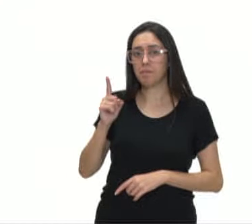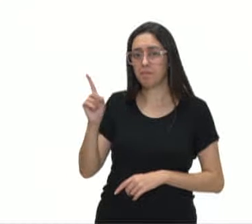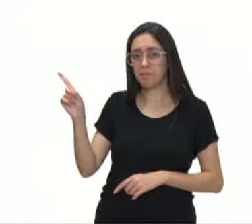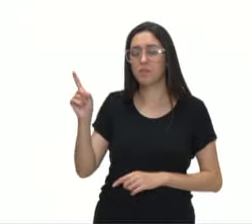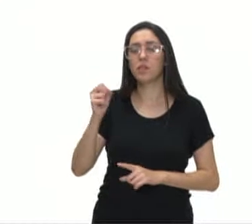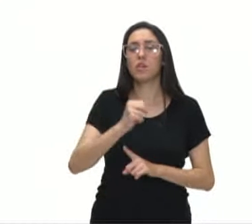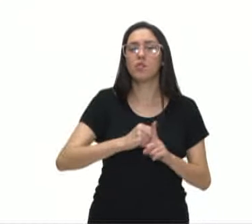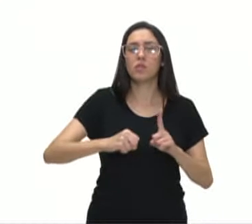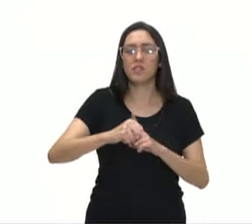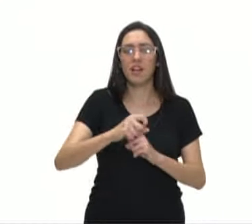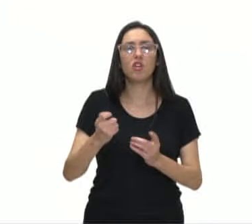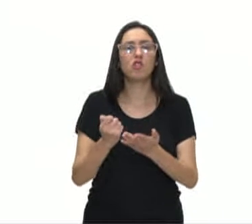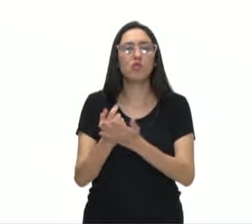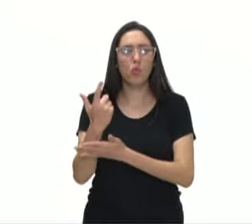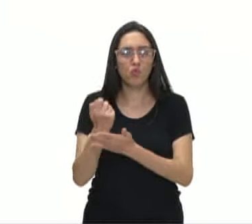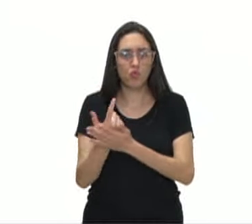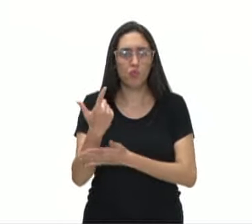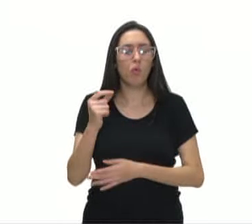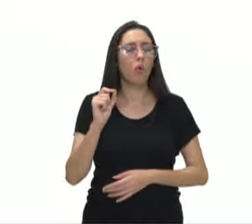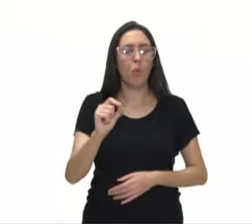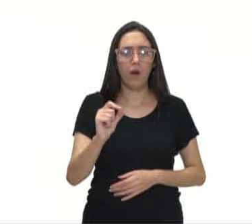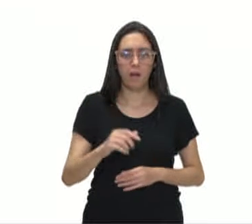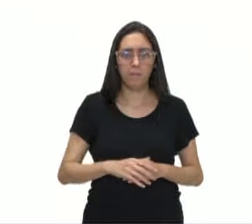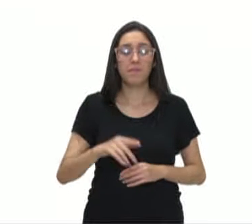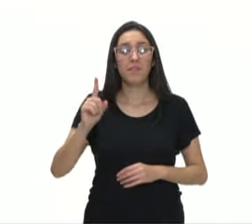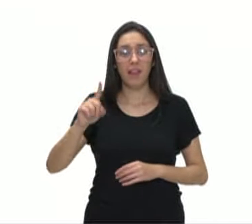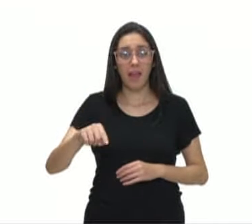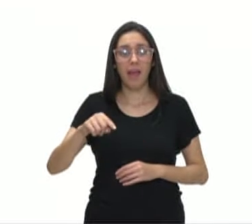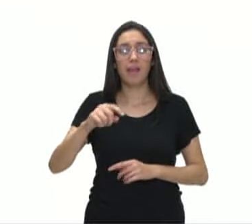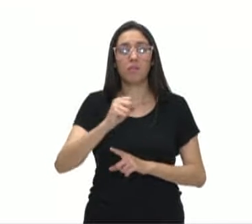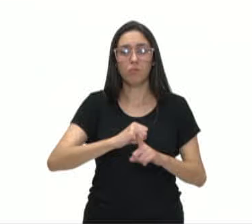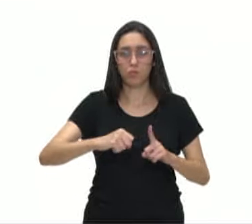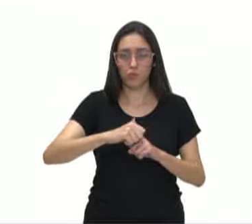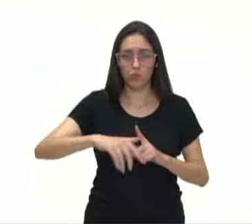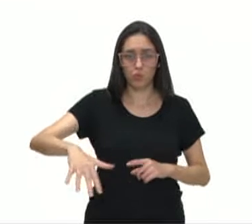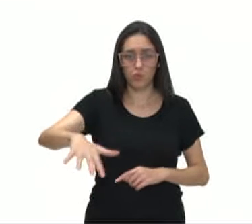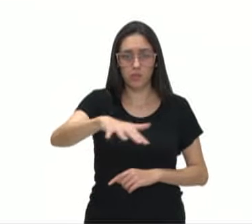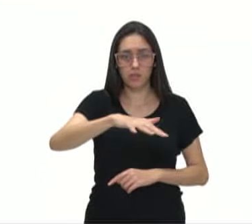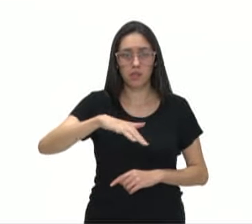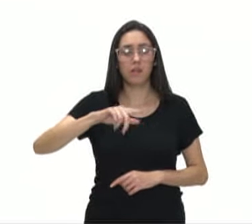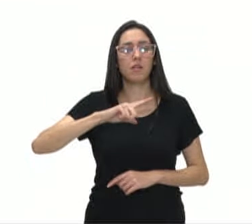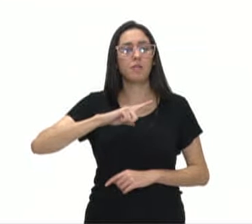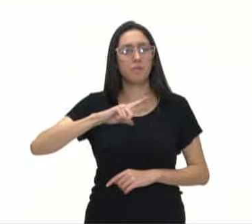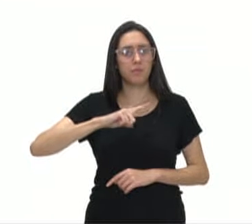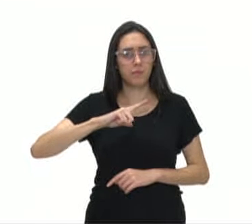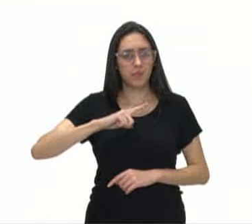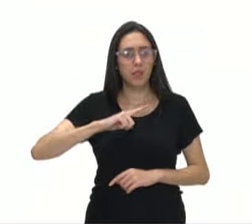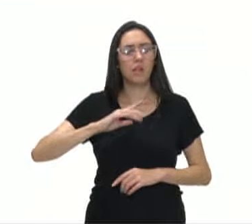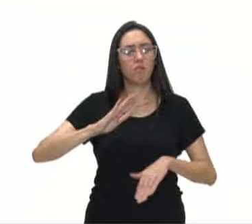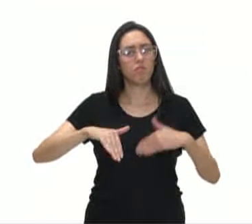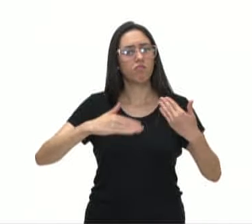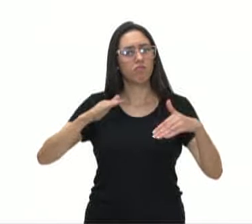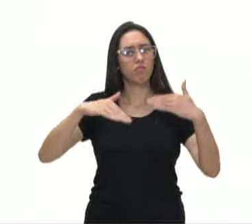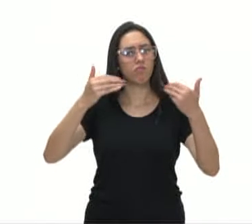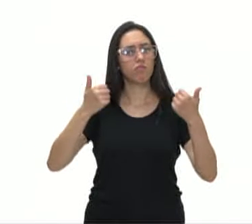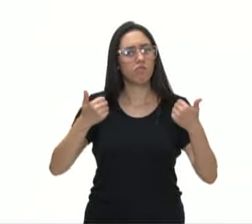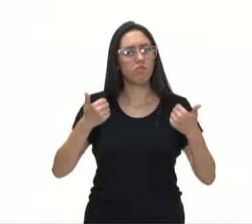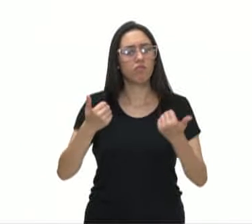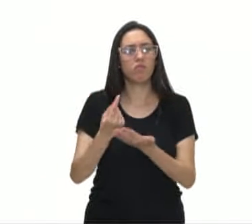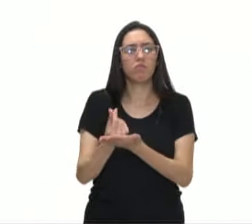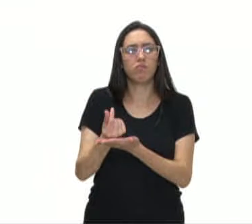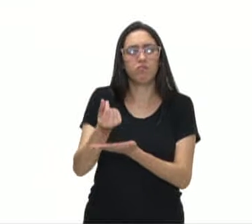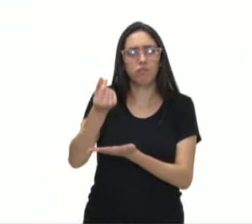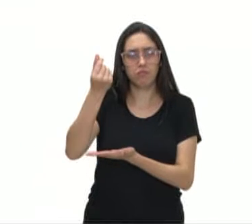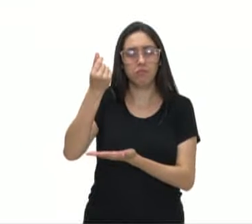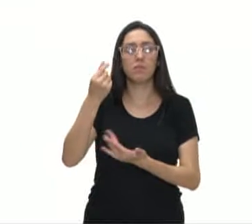sociedade de consumo como sendo um modelo de sociedade que se encontra numa avançada etapa do desenvolvimento capitalista e